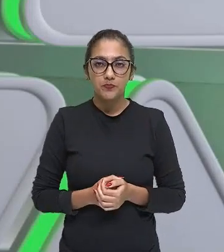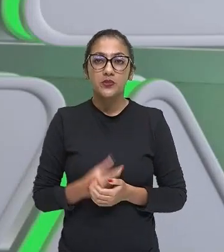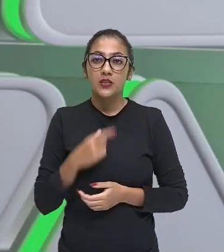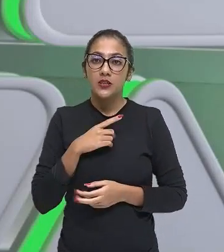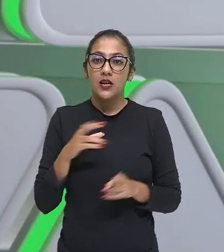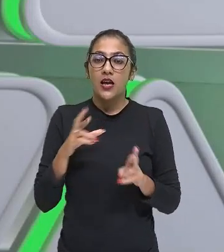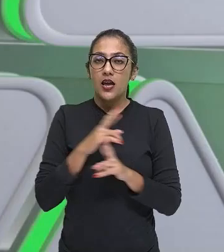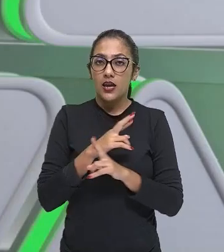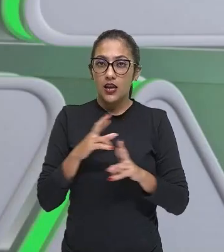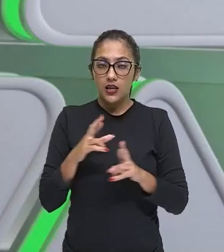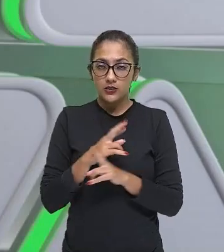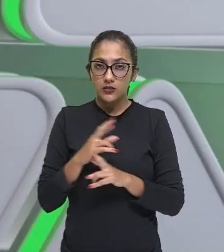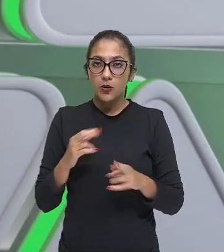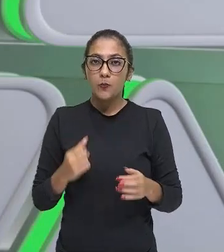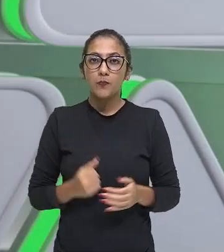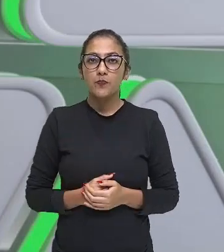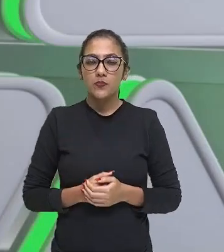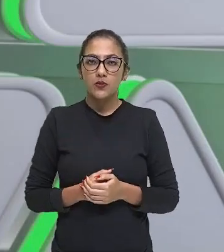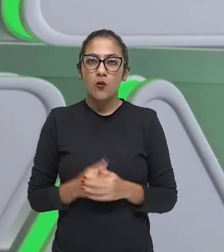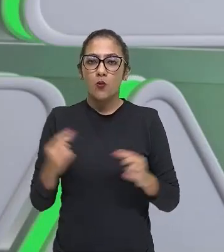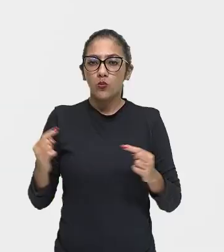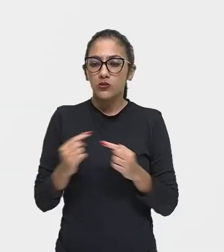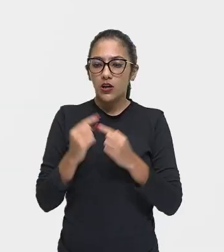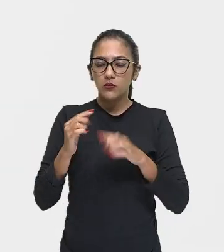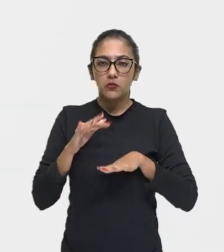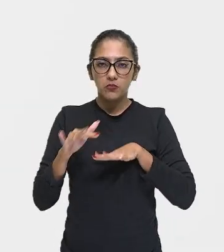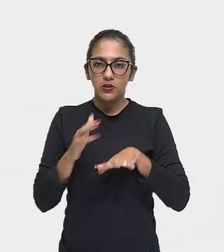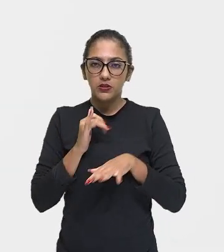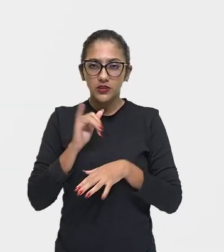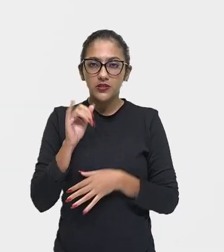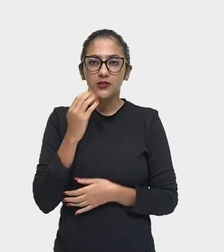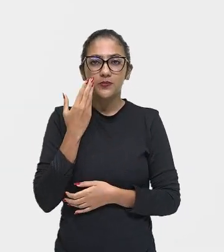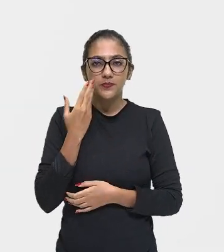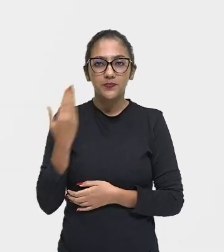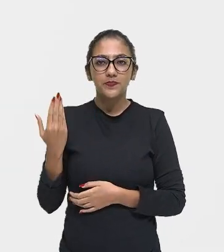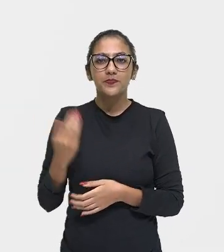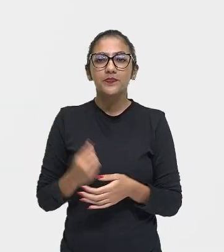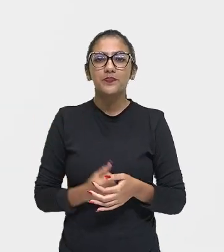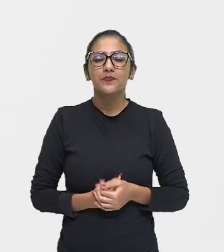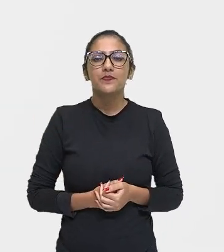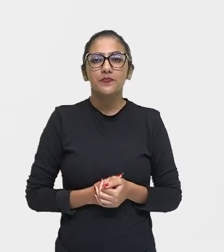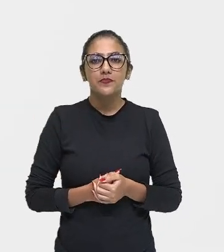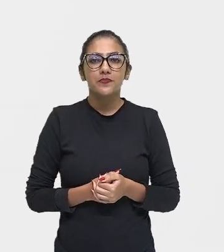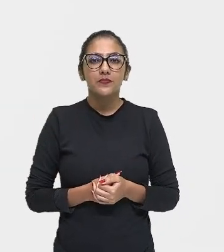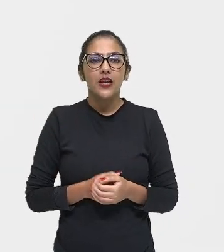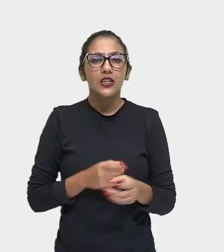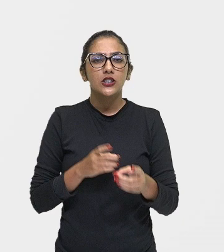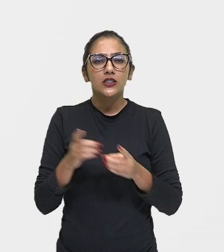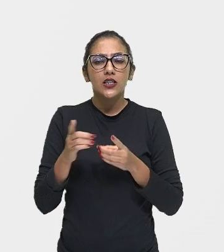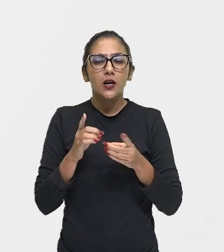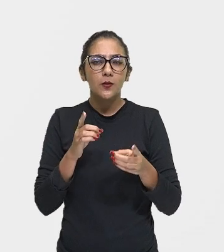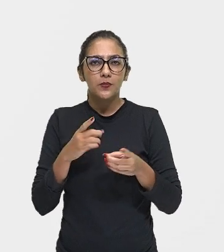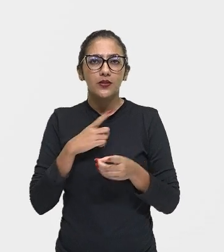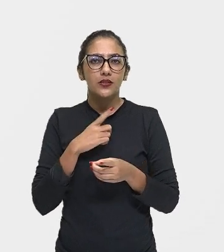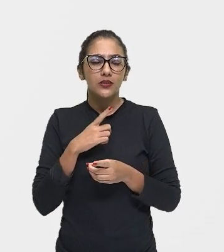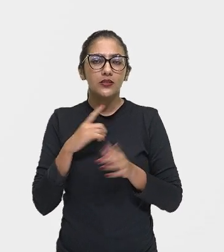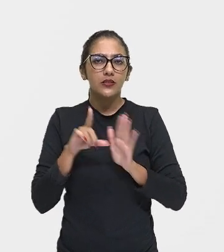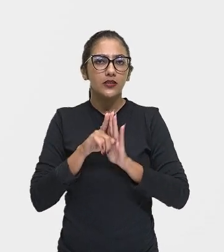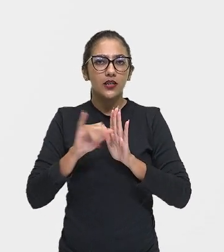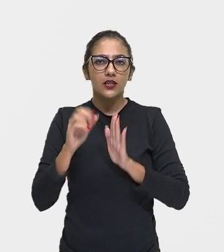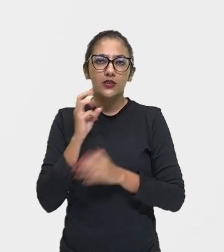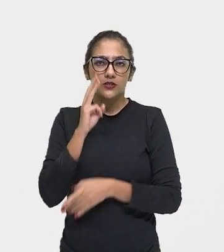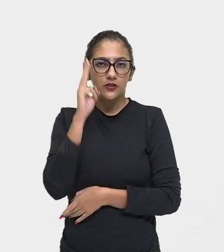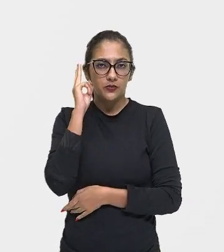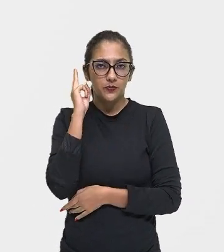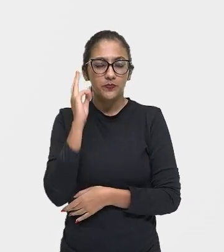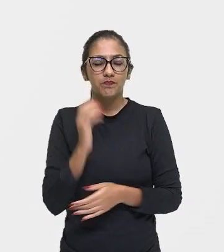a ação e a reação. Vamos lá? Olha aí. Na dinâmica que representa as leis de Newton,